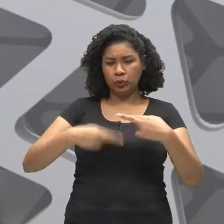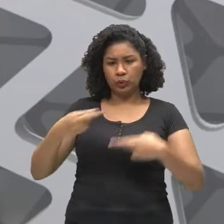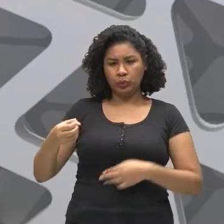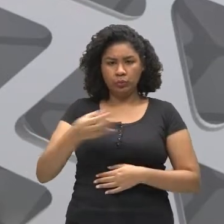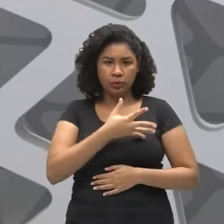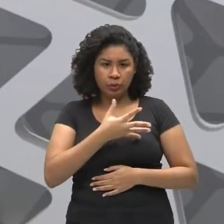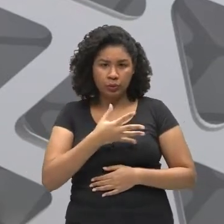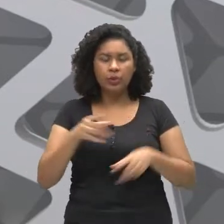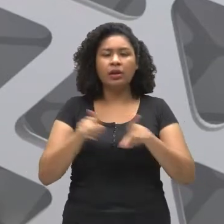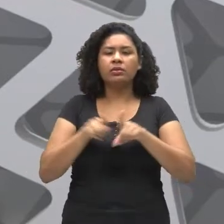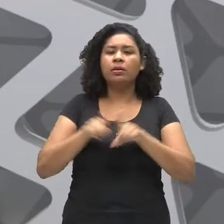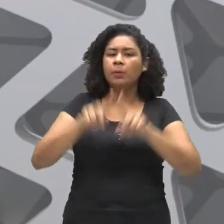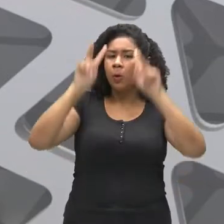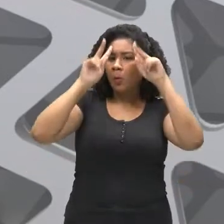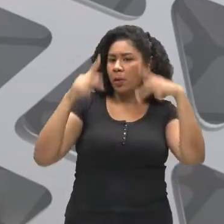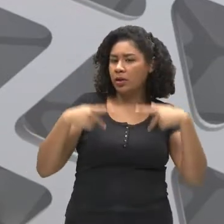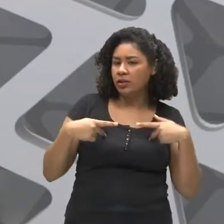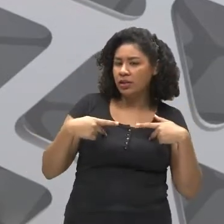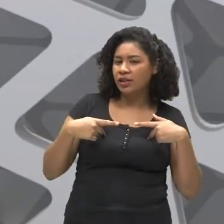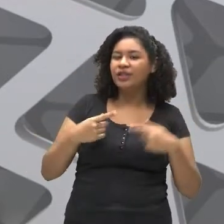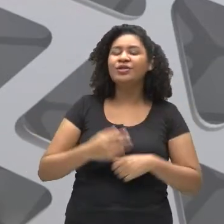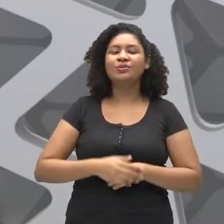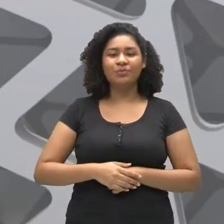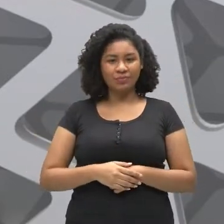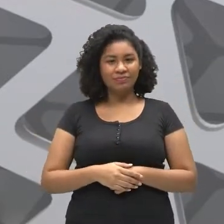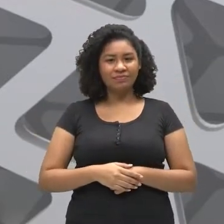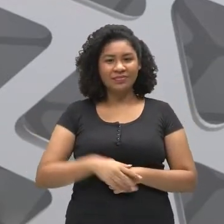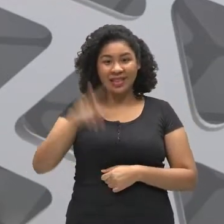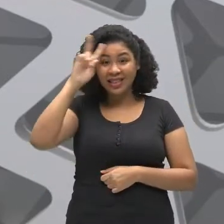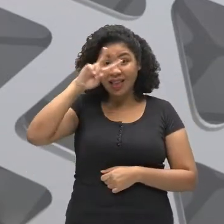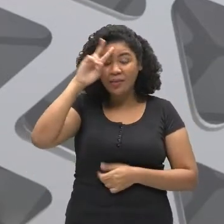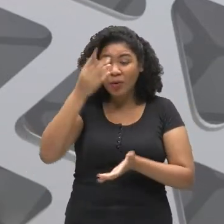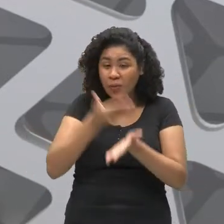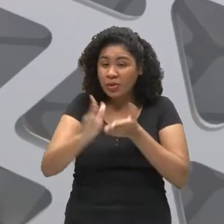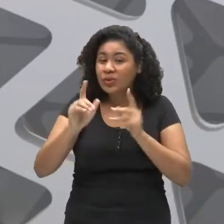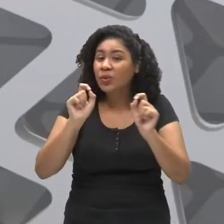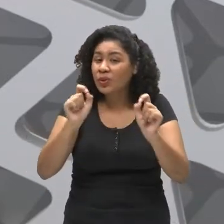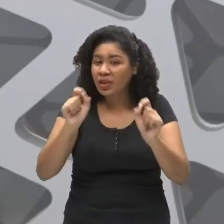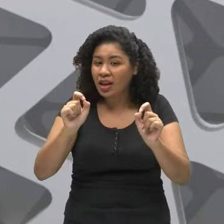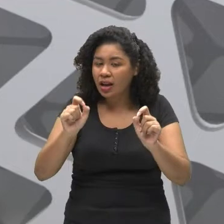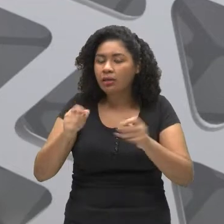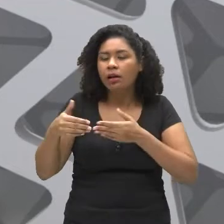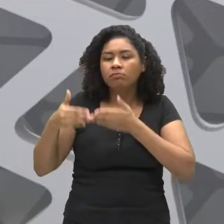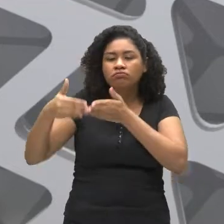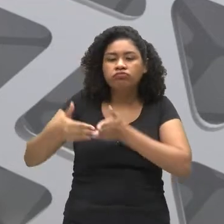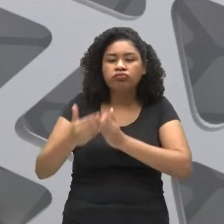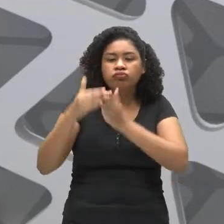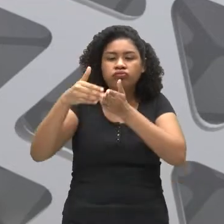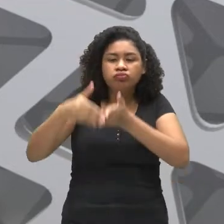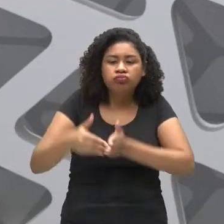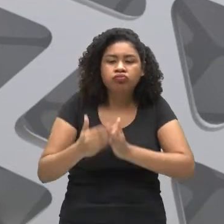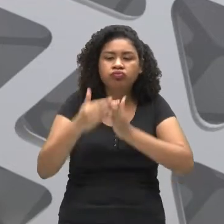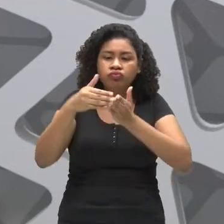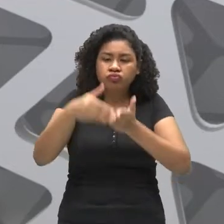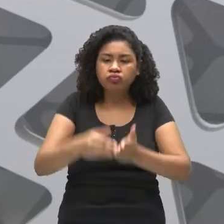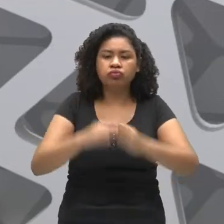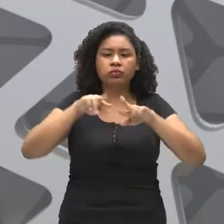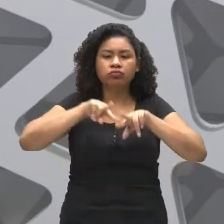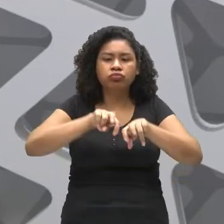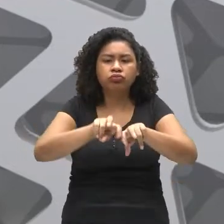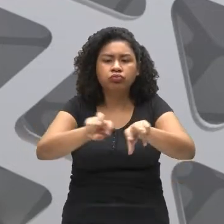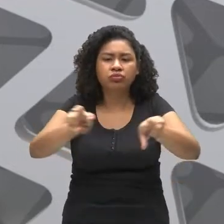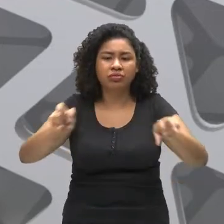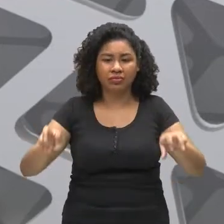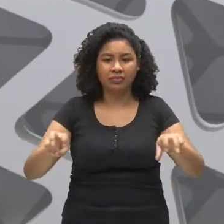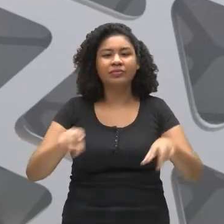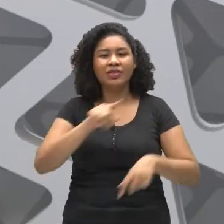à reforma, à expansão marítima, lembram? Vocês já viram sobre ela. E vocês começam a observar que lá do outro